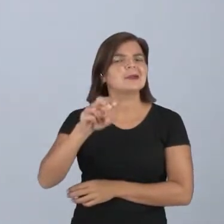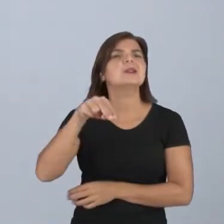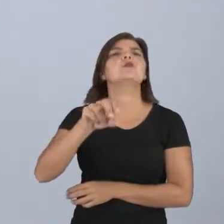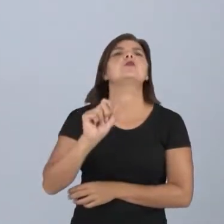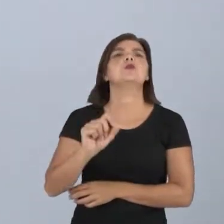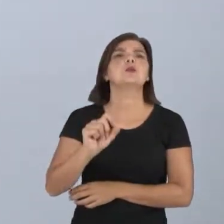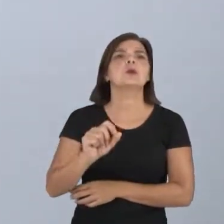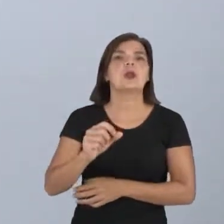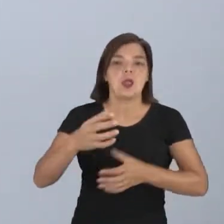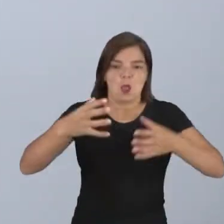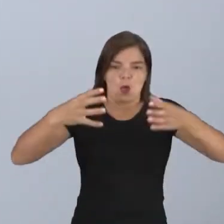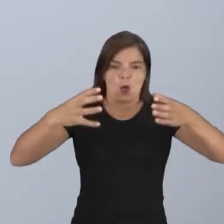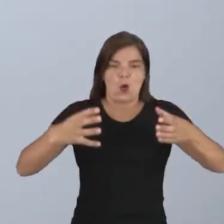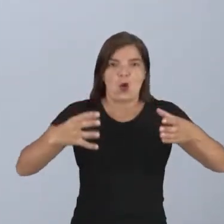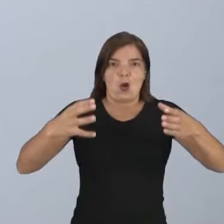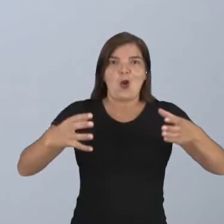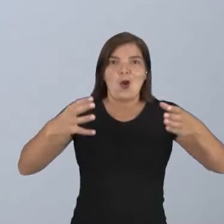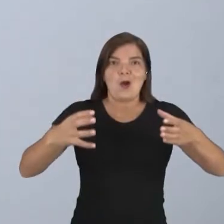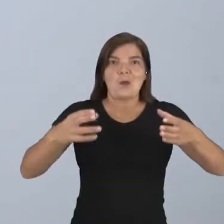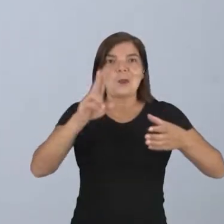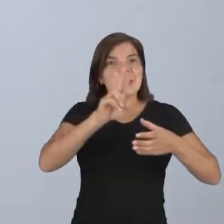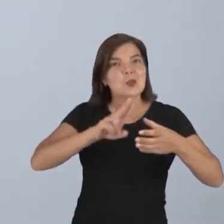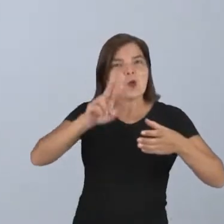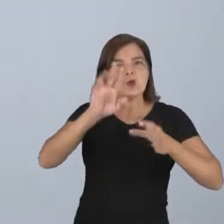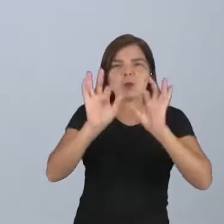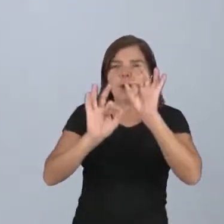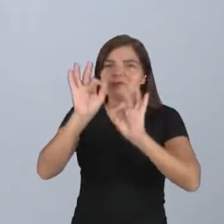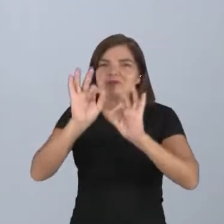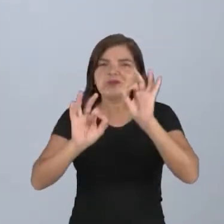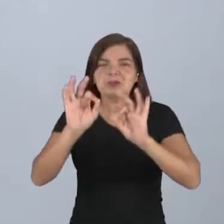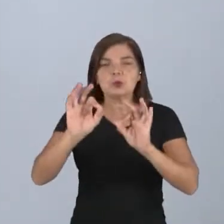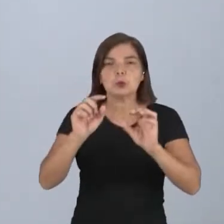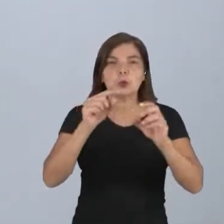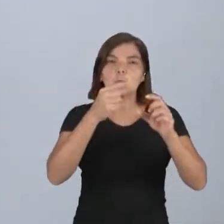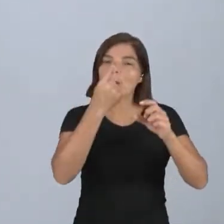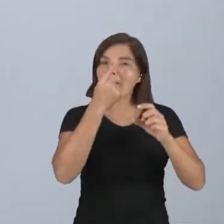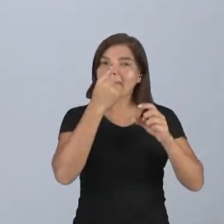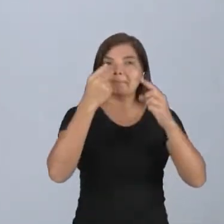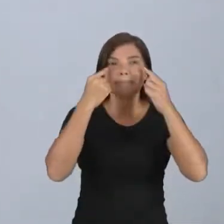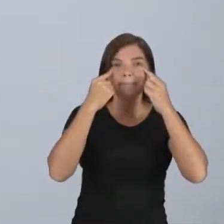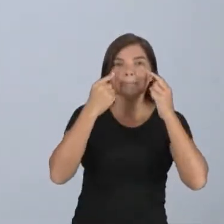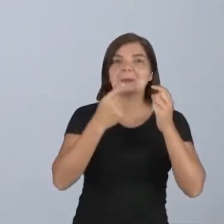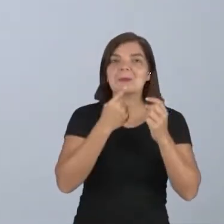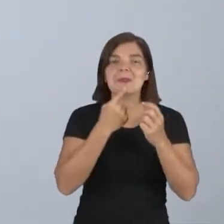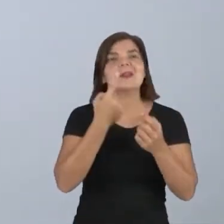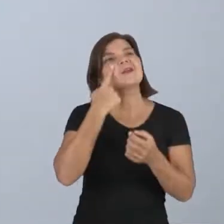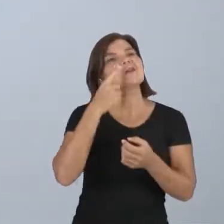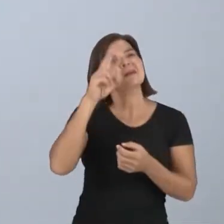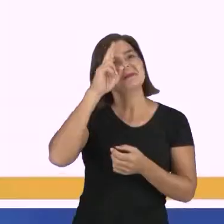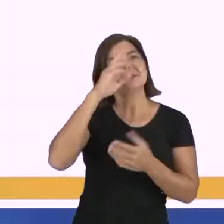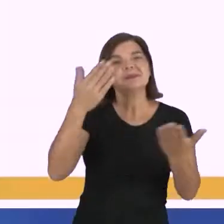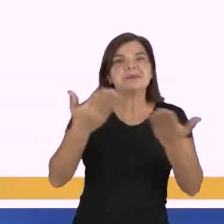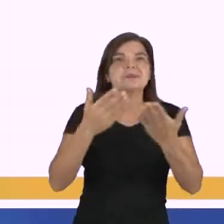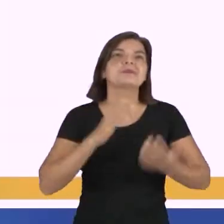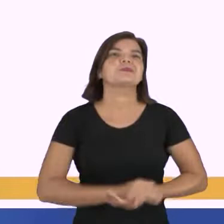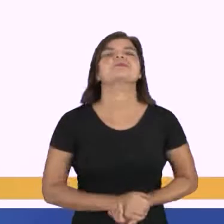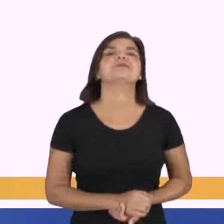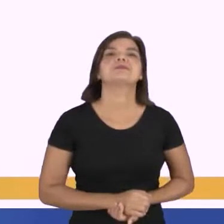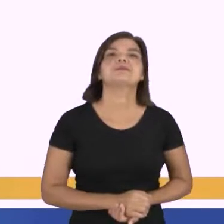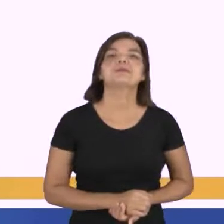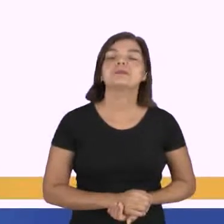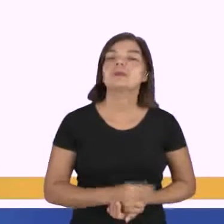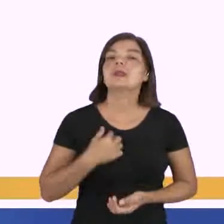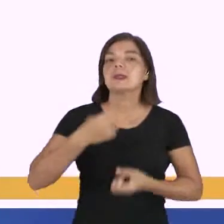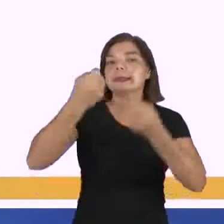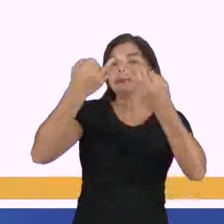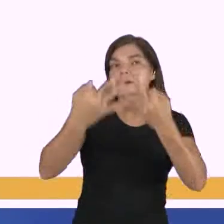É aquela abóbora bem tradicional que as pessoas usam para decoração, sabe? Com os olhos, o nariz e a boca. A gente vai ver essa história hoje. Então reza a